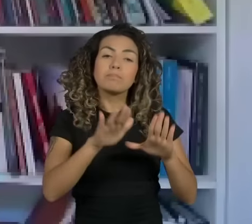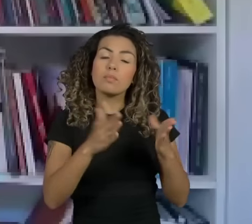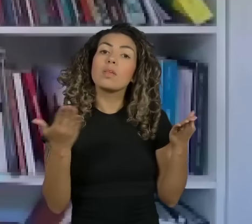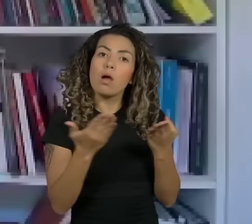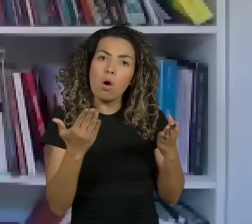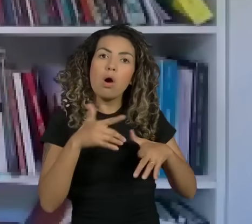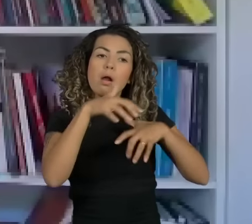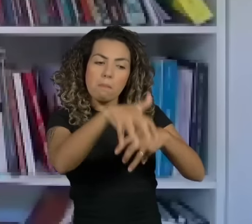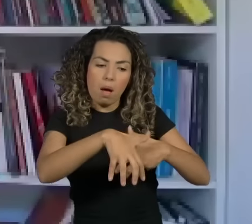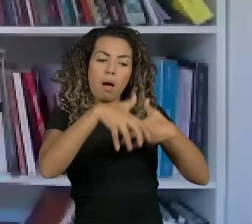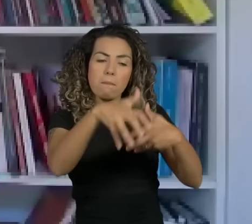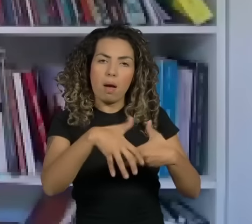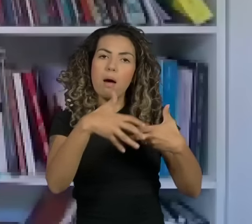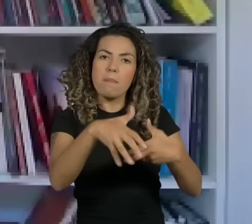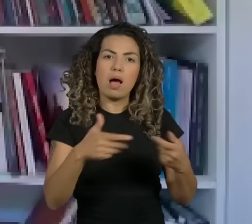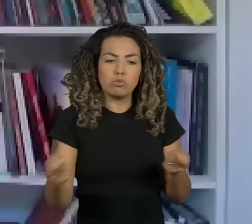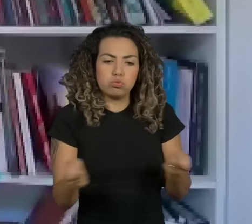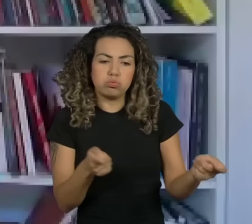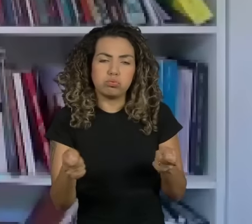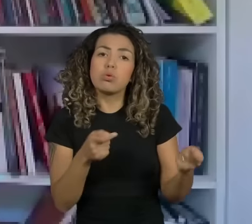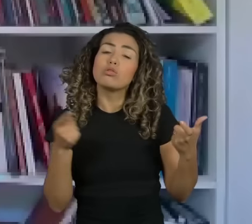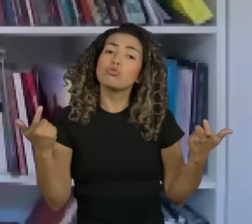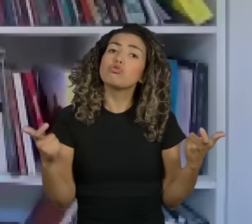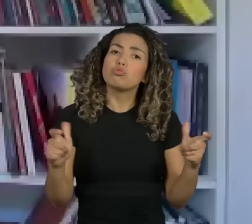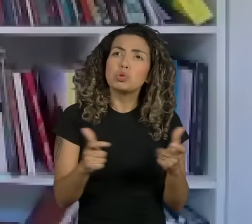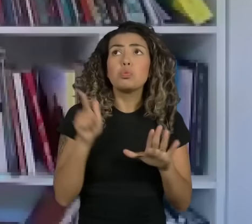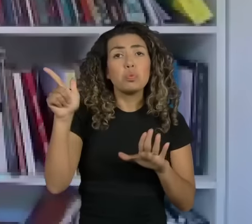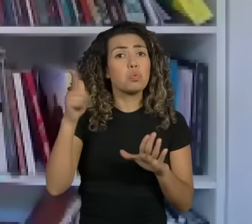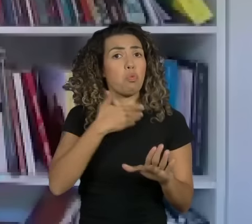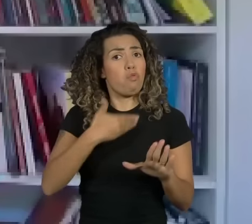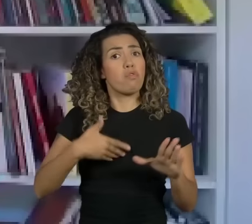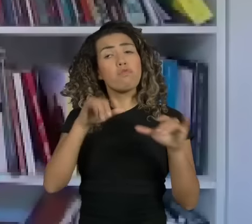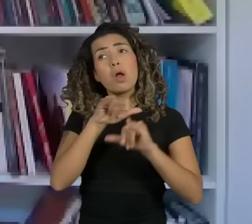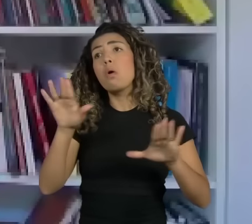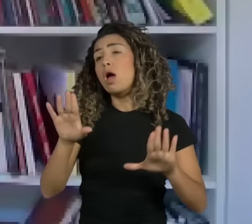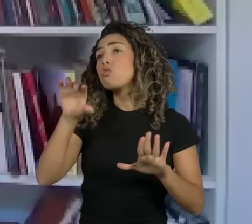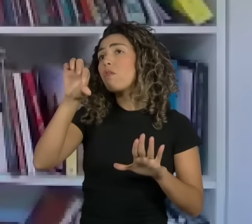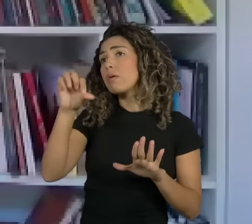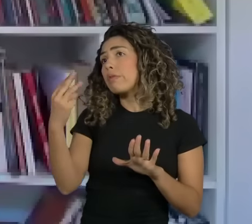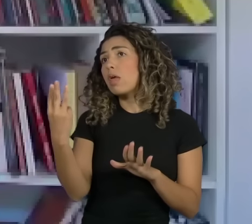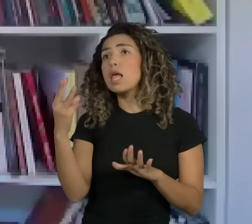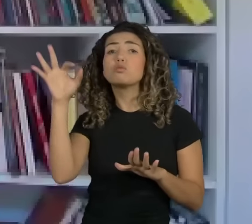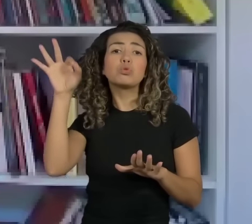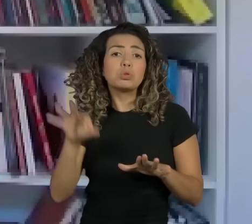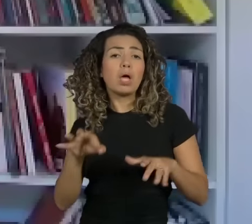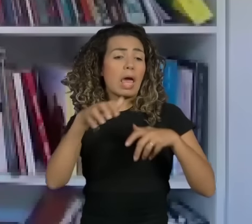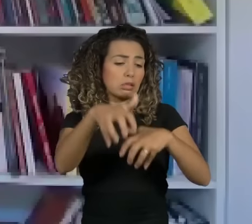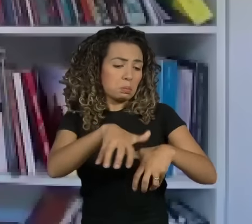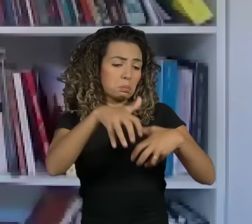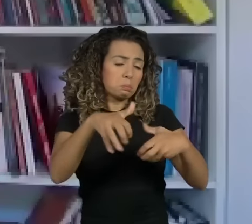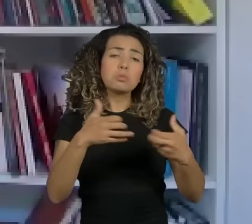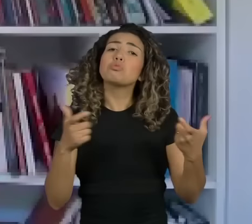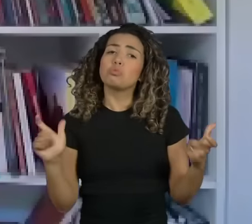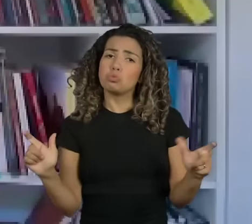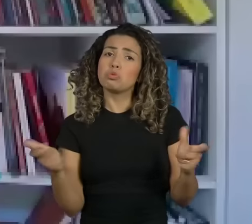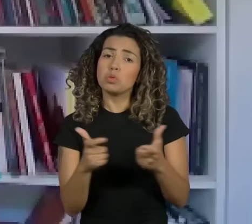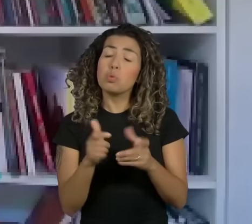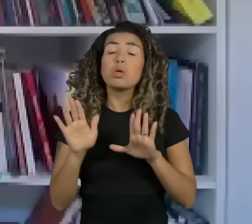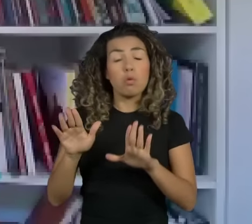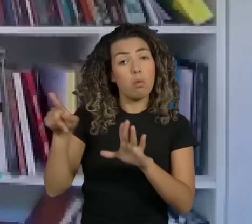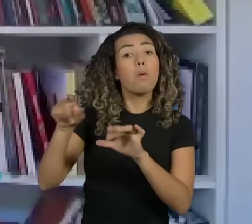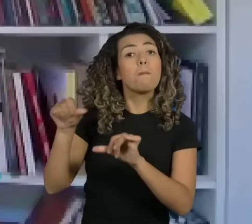governo fala em altos índices, 93%, isso com certeza mudou, mas o controle do vetor